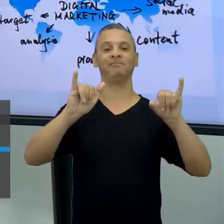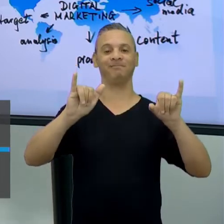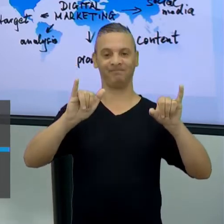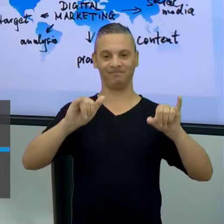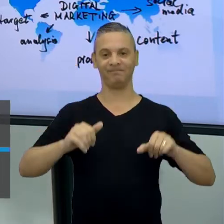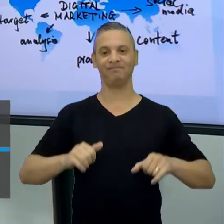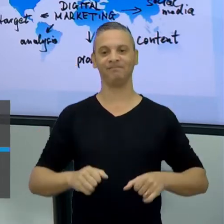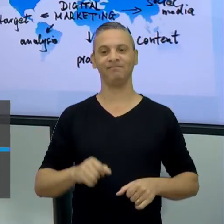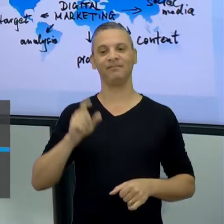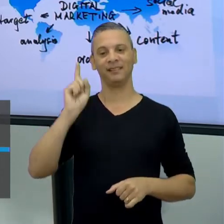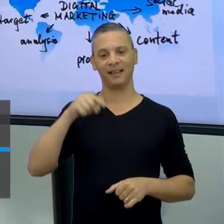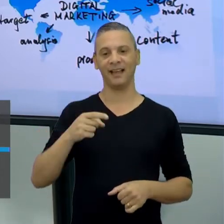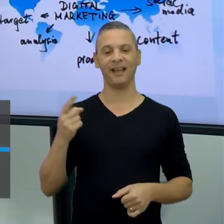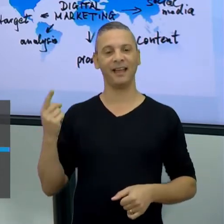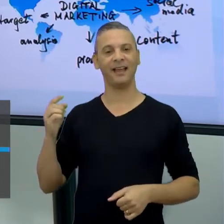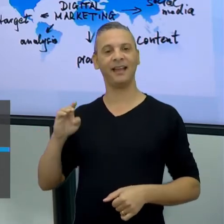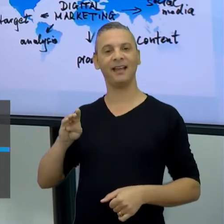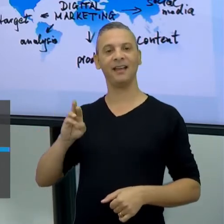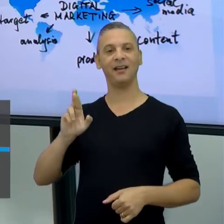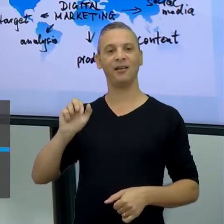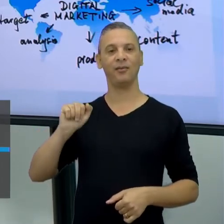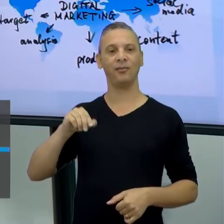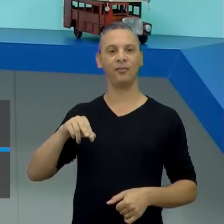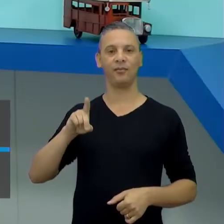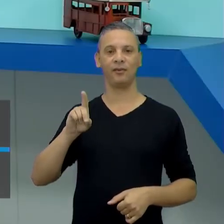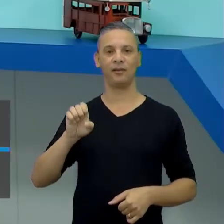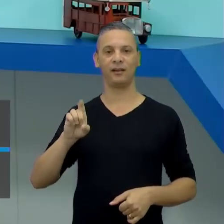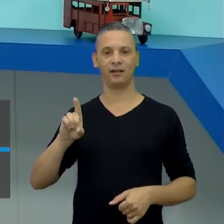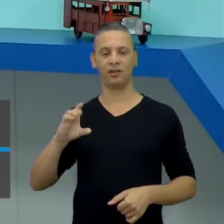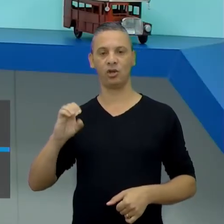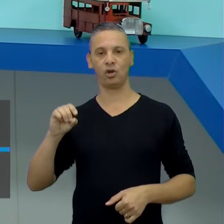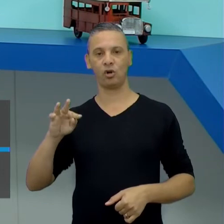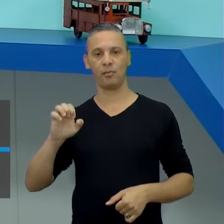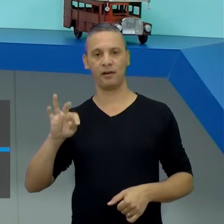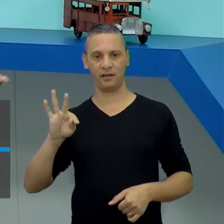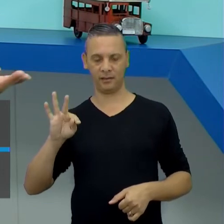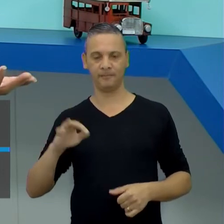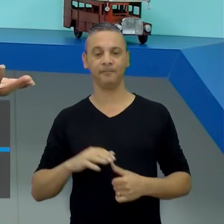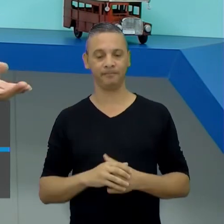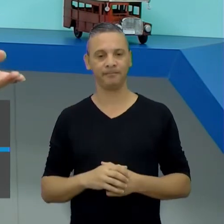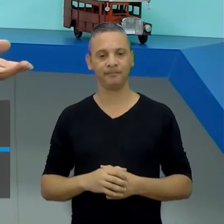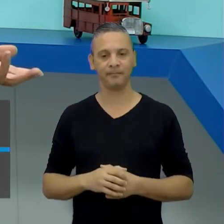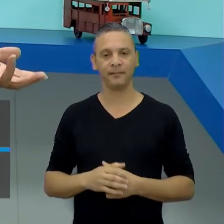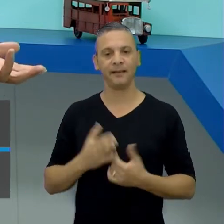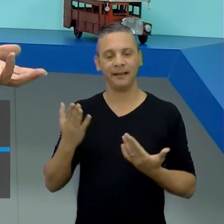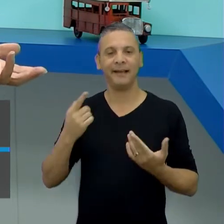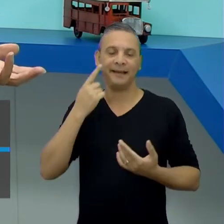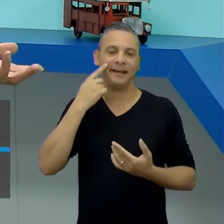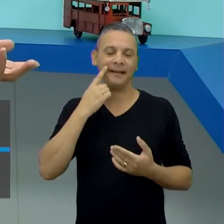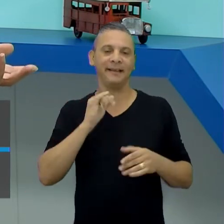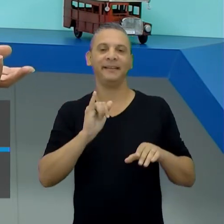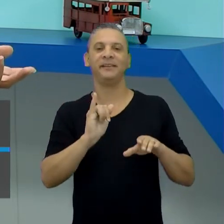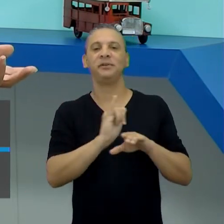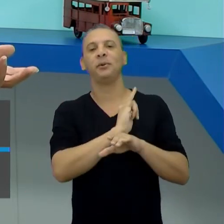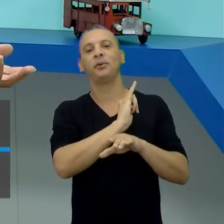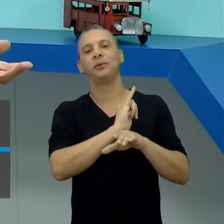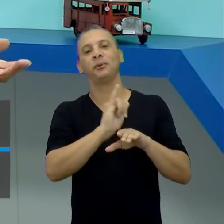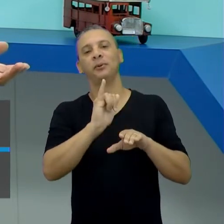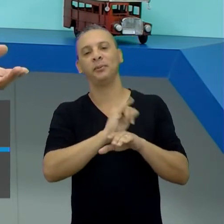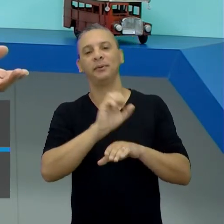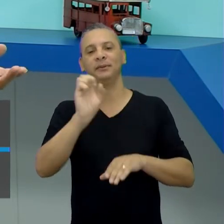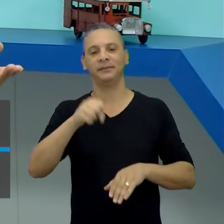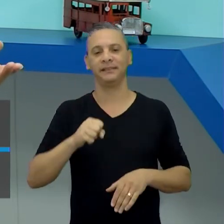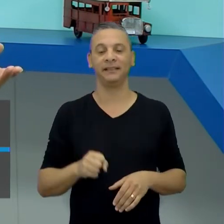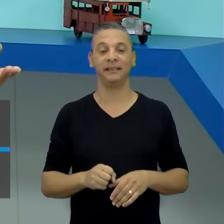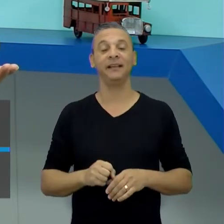branded content. Você já consegue lembrar de alguma que você viu? Onde fica muito claro é no YouTube, né, Mauro? Porque a cada 5 minutos de